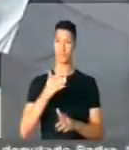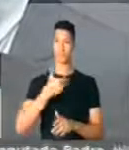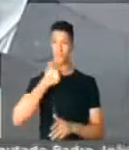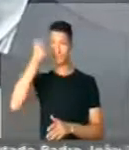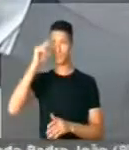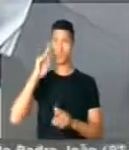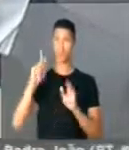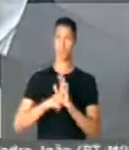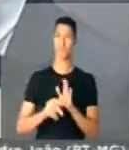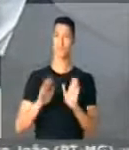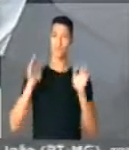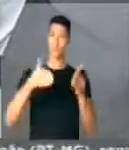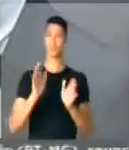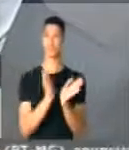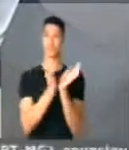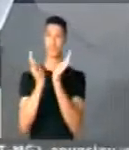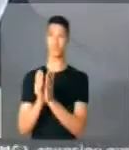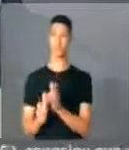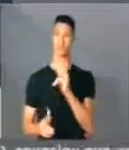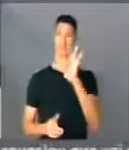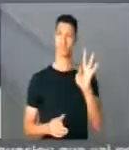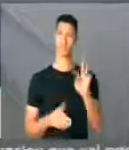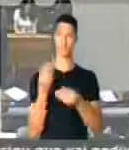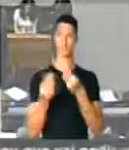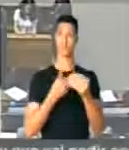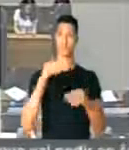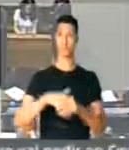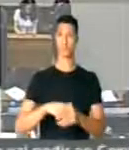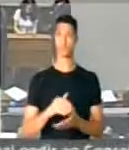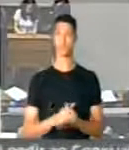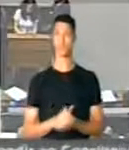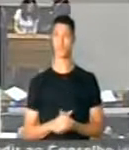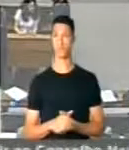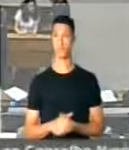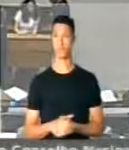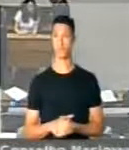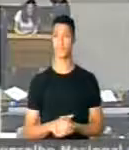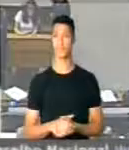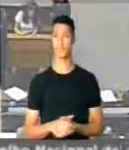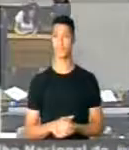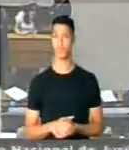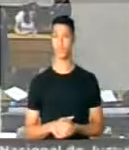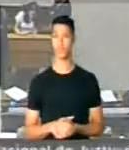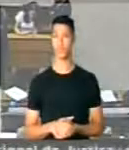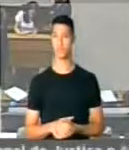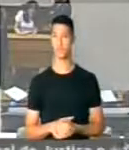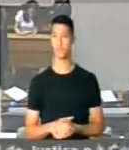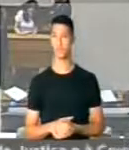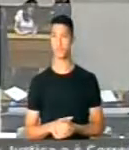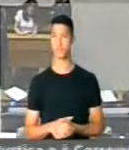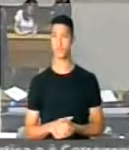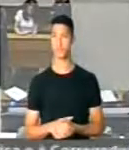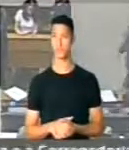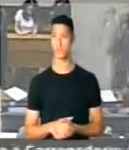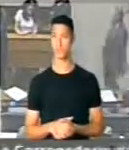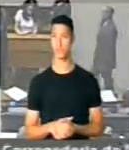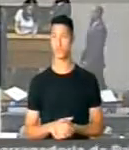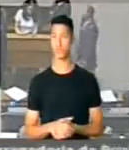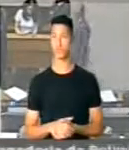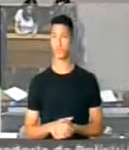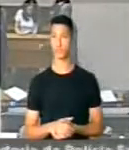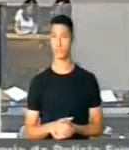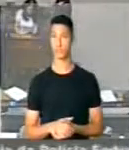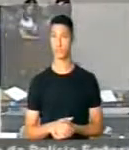Melhor objeto que contempla a categoria. PT, como voto? Senhor presidente, eu queria até dialogar com a deputada Mara Gabilli, que acaba de encaminhar favorável à